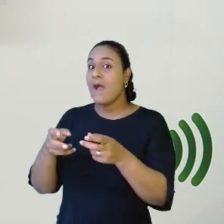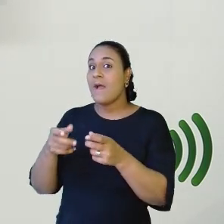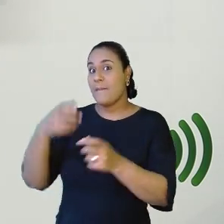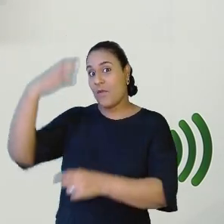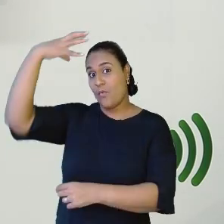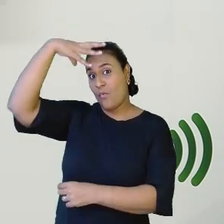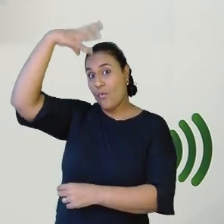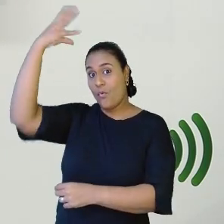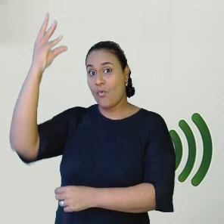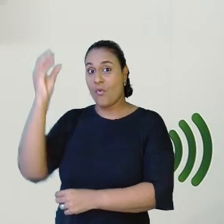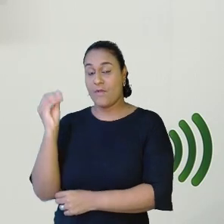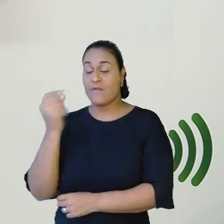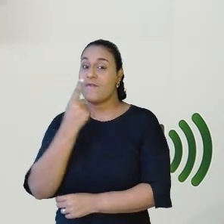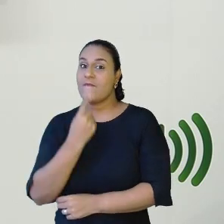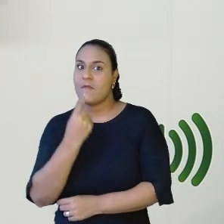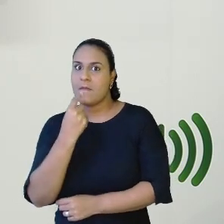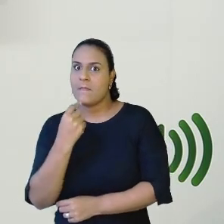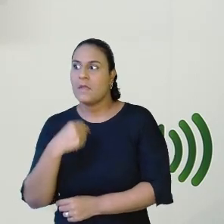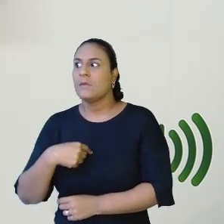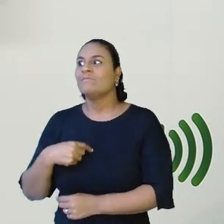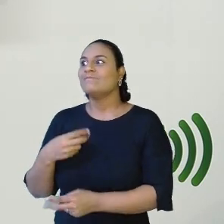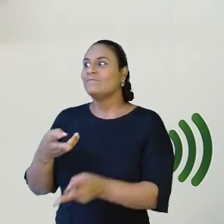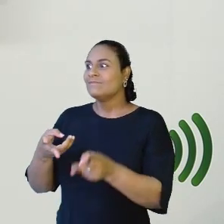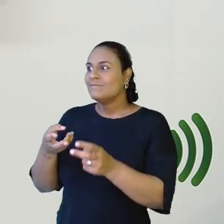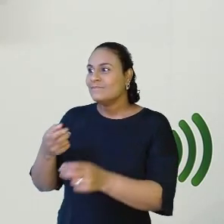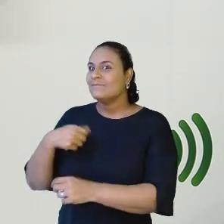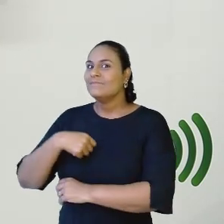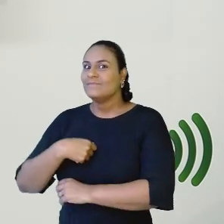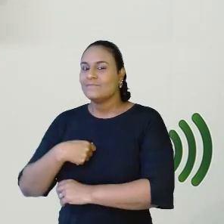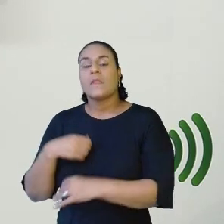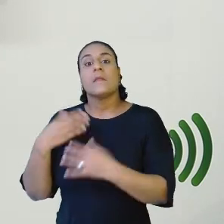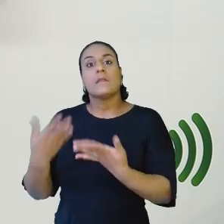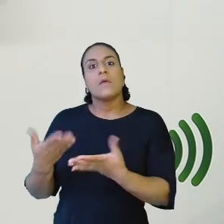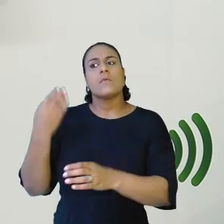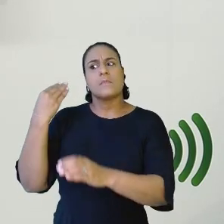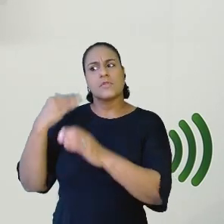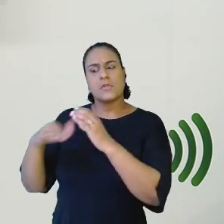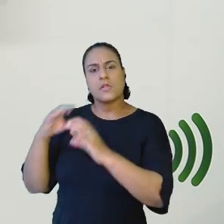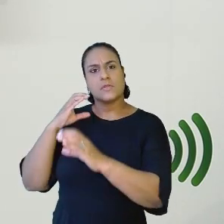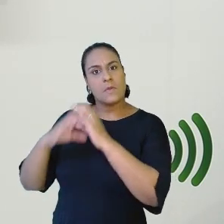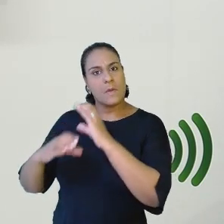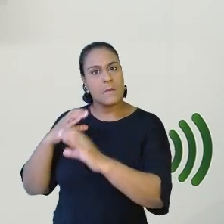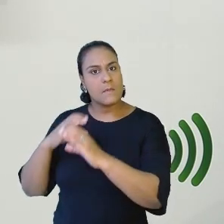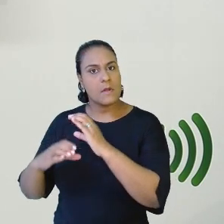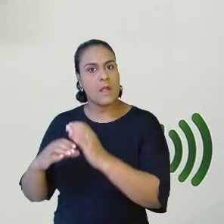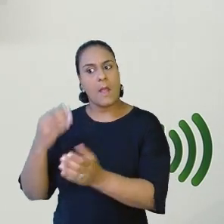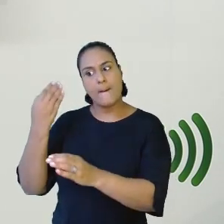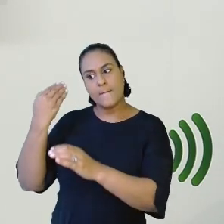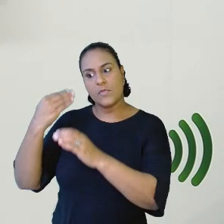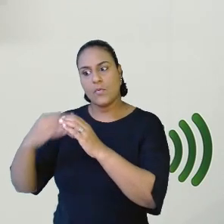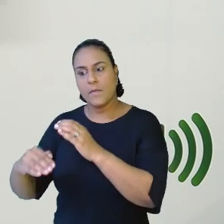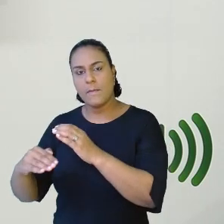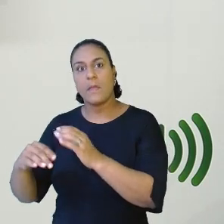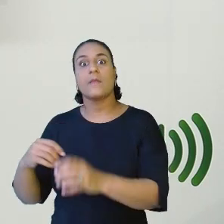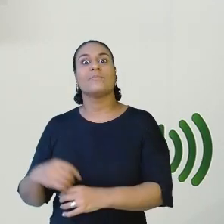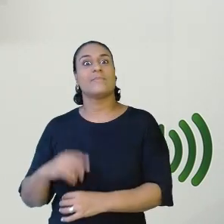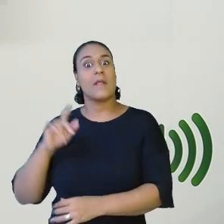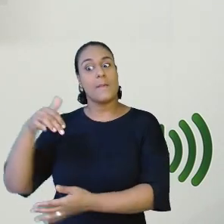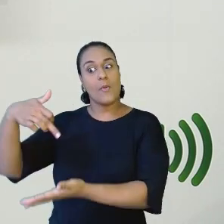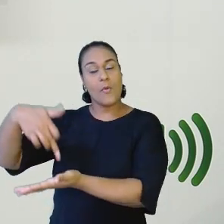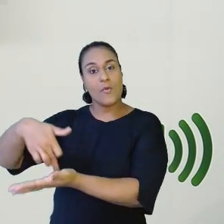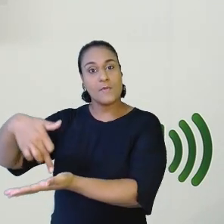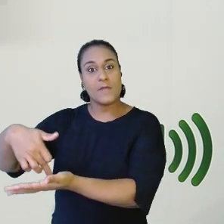passou a mandar e-mails para eles. Quando ele recebeu os e-mails, ele começou a responder. E os dois passaram a se